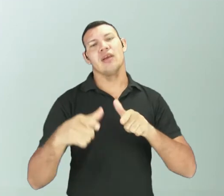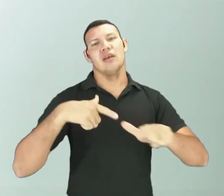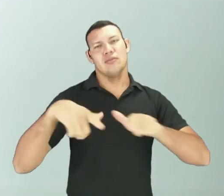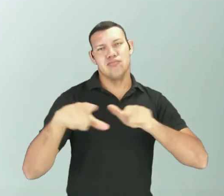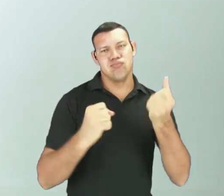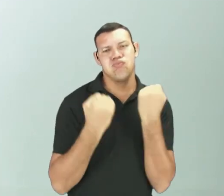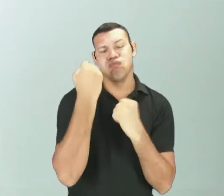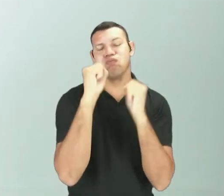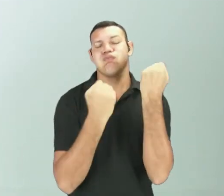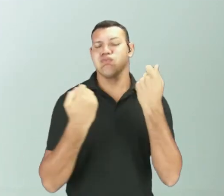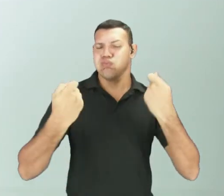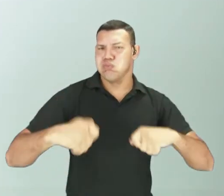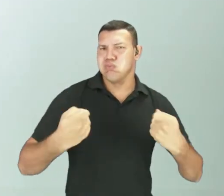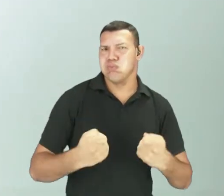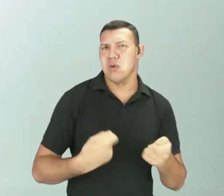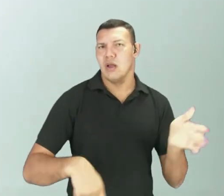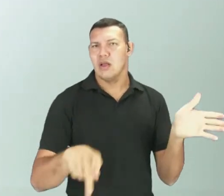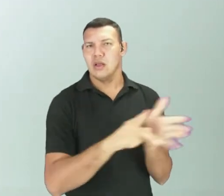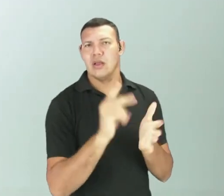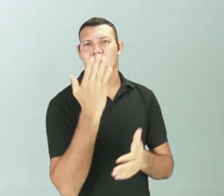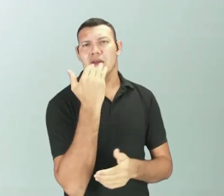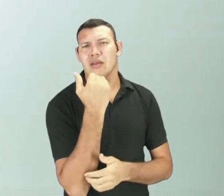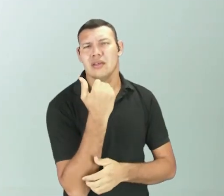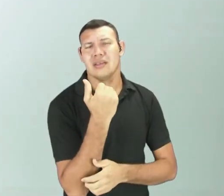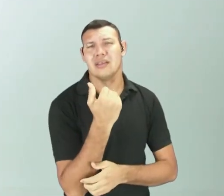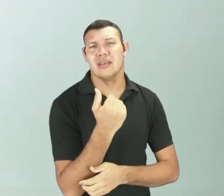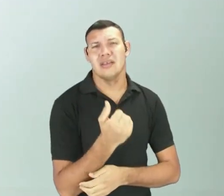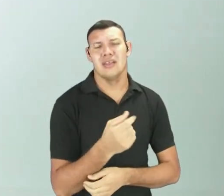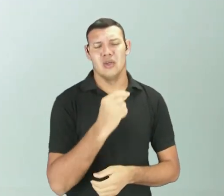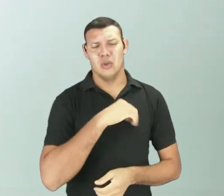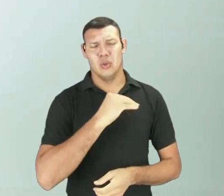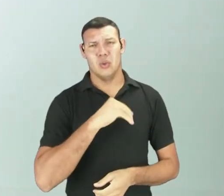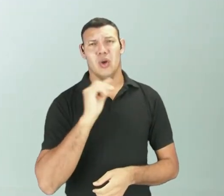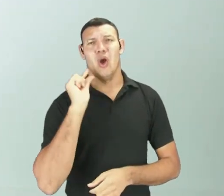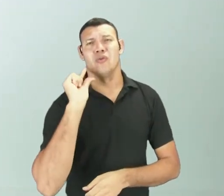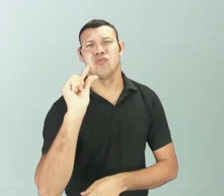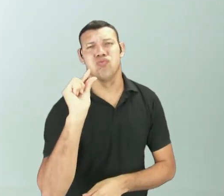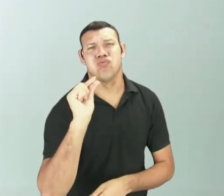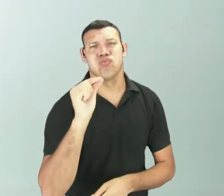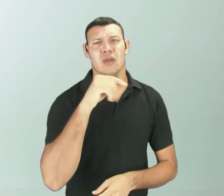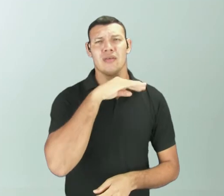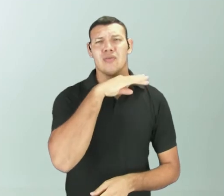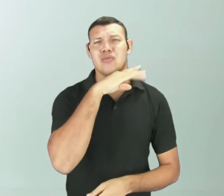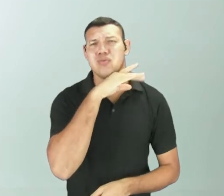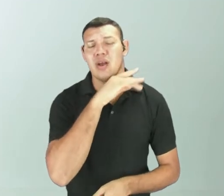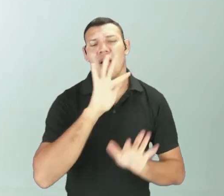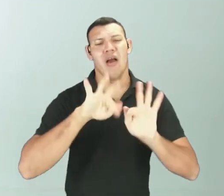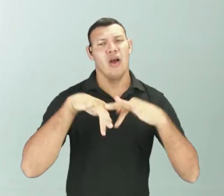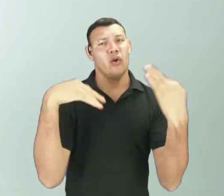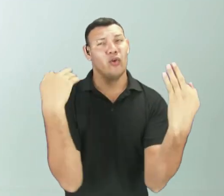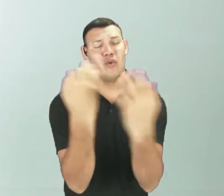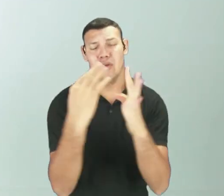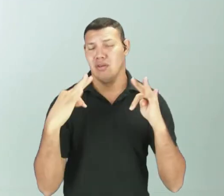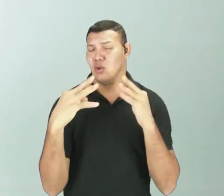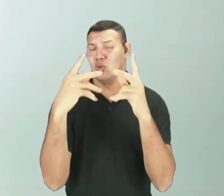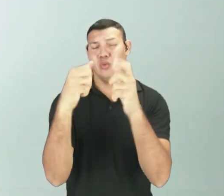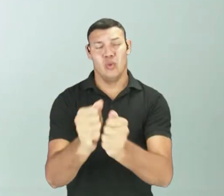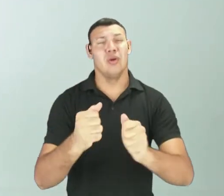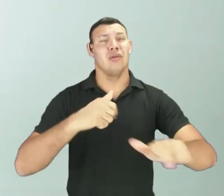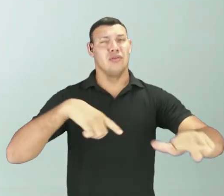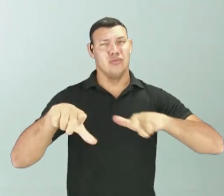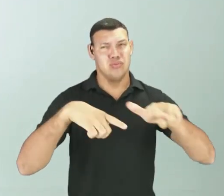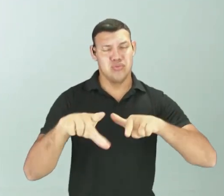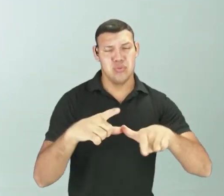porque eles precisavam sobreviver. O salário era tão baixo, as condições eram tão ruins, que toda a família precisava trabalhar